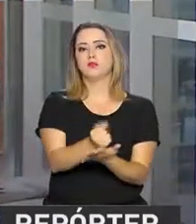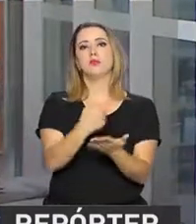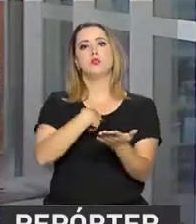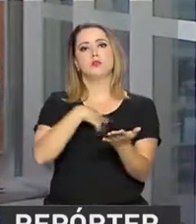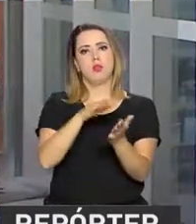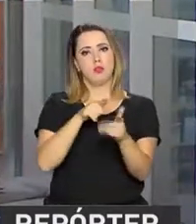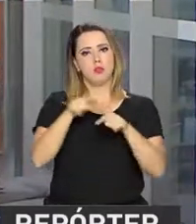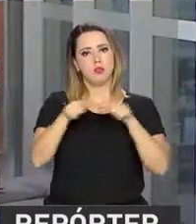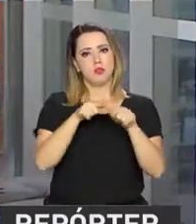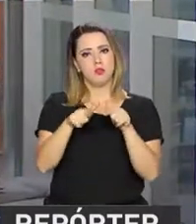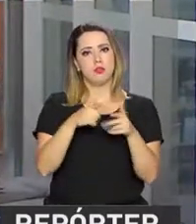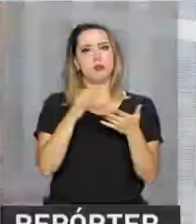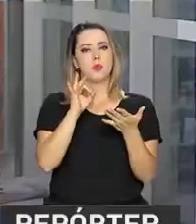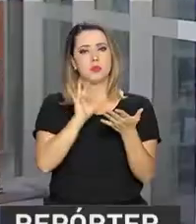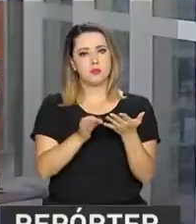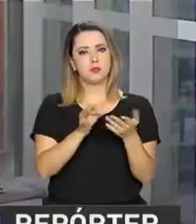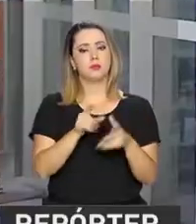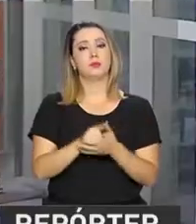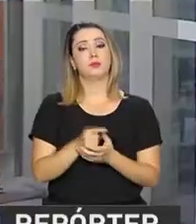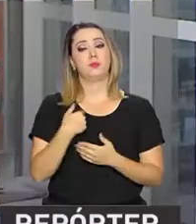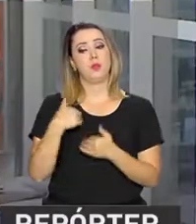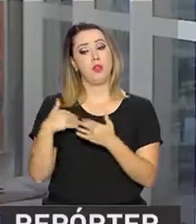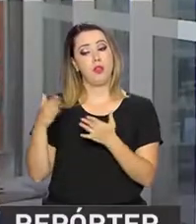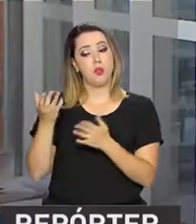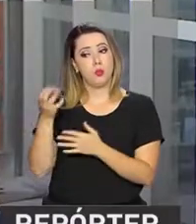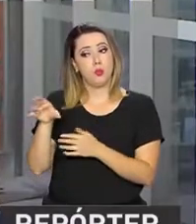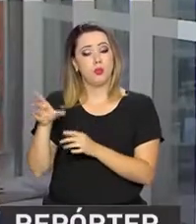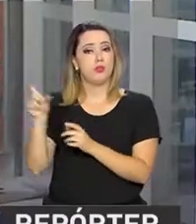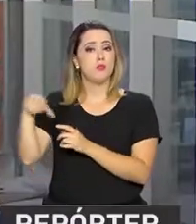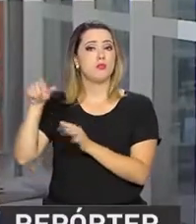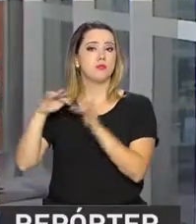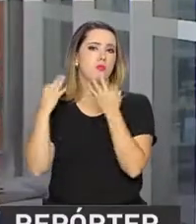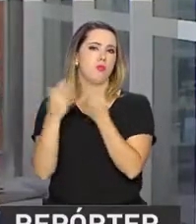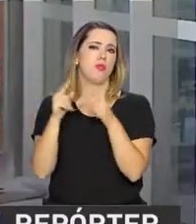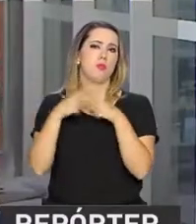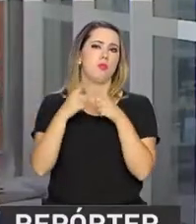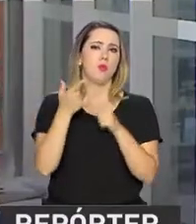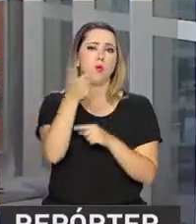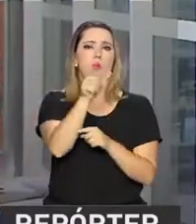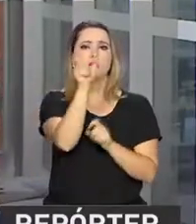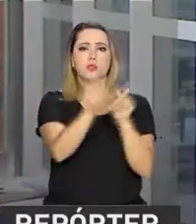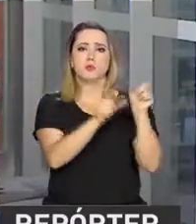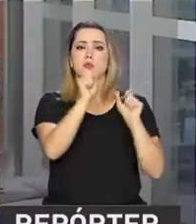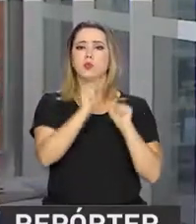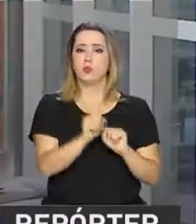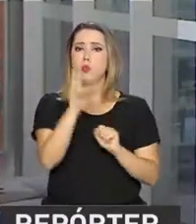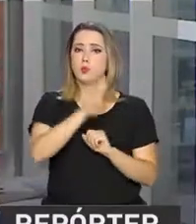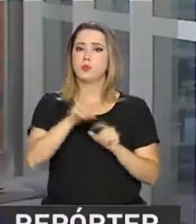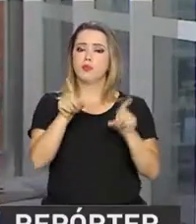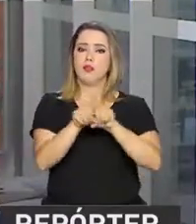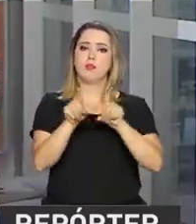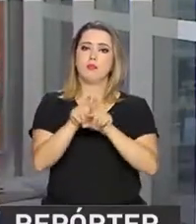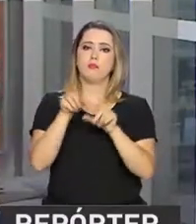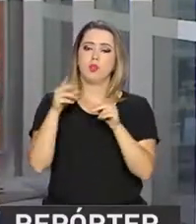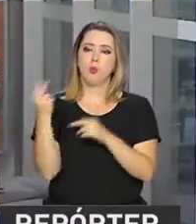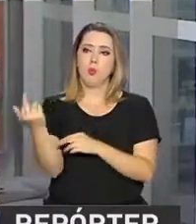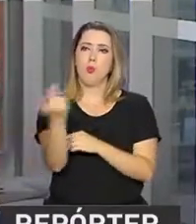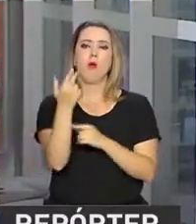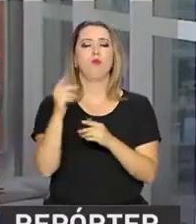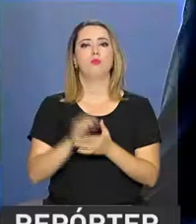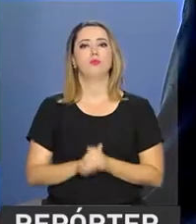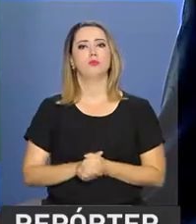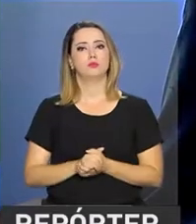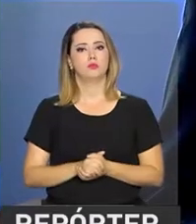que eu teria minha carteira registrada eu abri mão do meu bolso família para que outras pessoas possam usufruir sim como eu fui beneficiar outras pessoas também merece ser bem